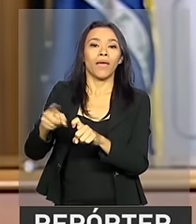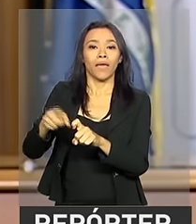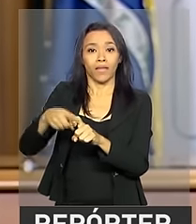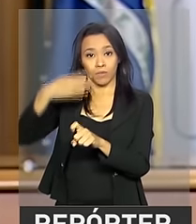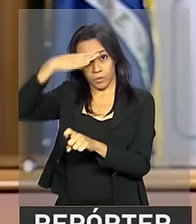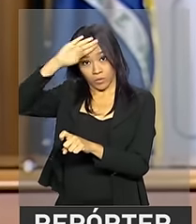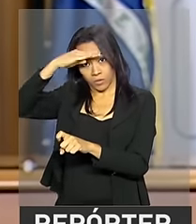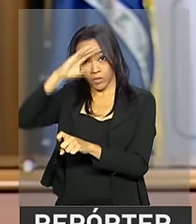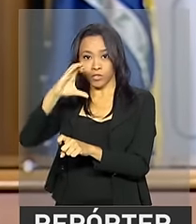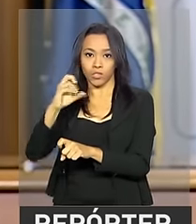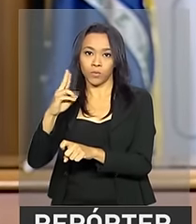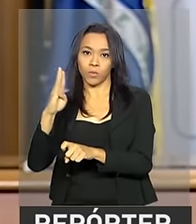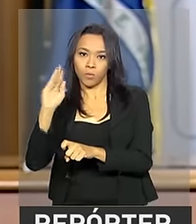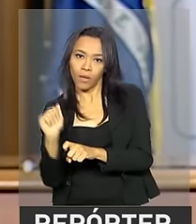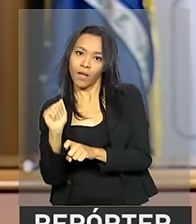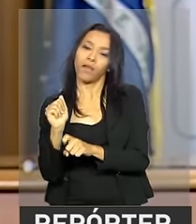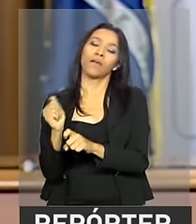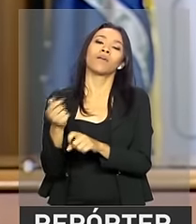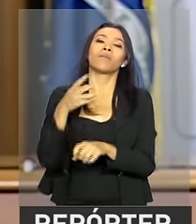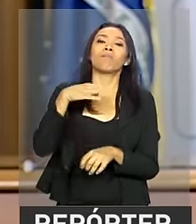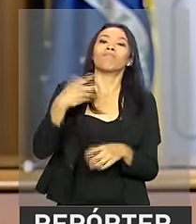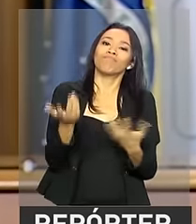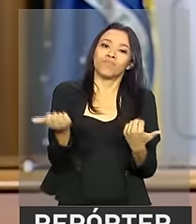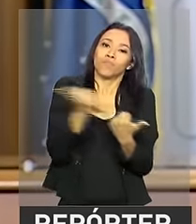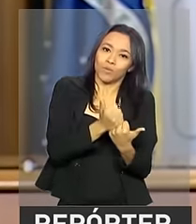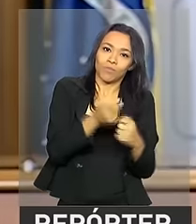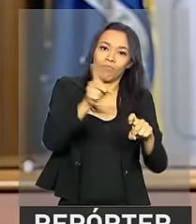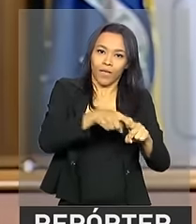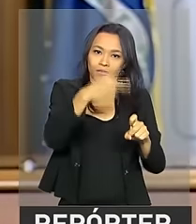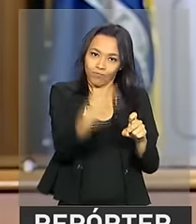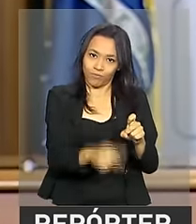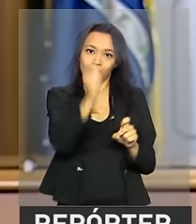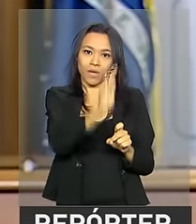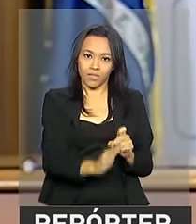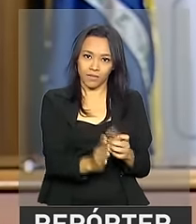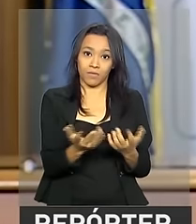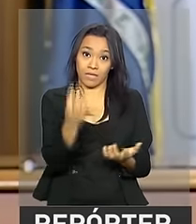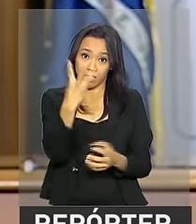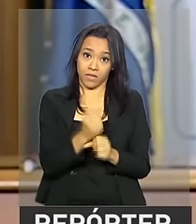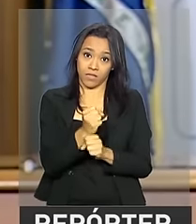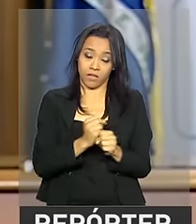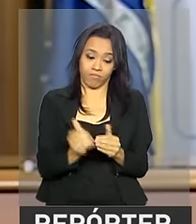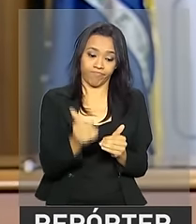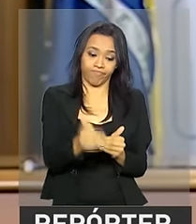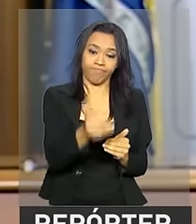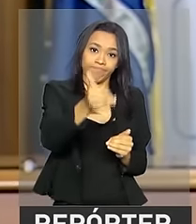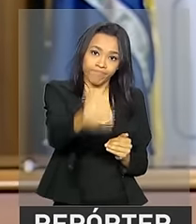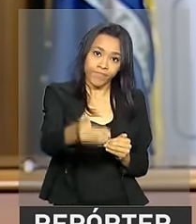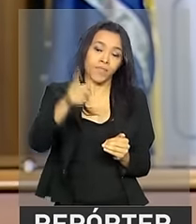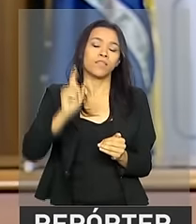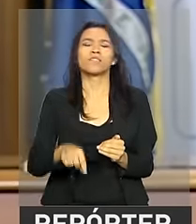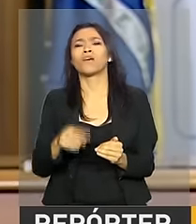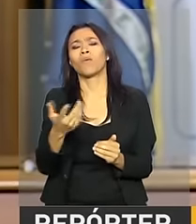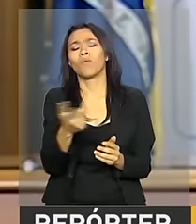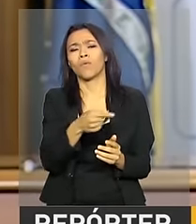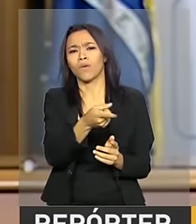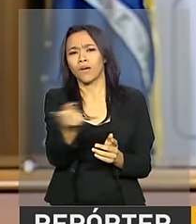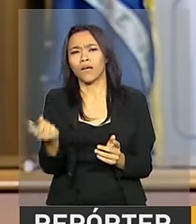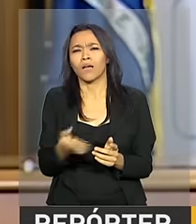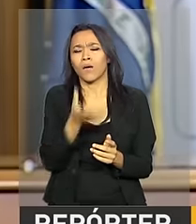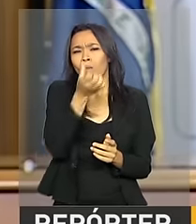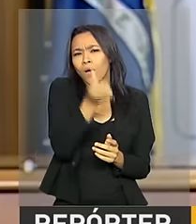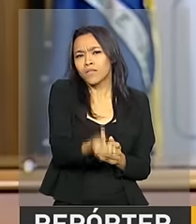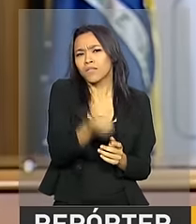médicos brasileiros em 3 anos. Primeiramente, são 1.000 novas vagas ofertadas em